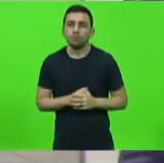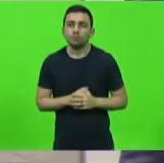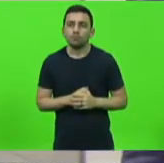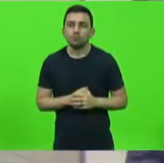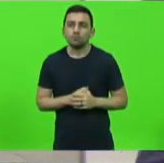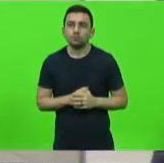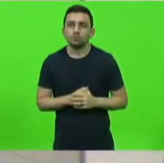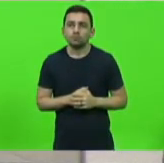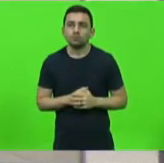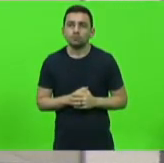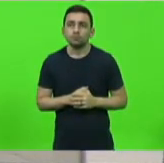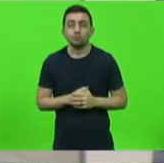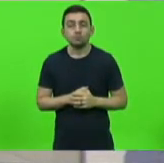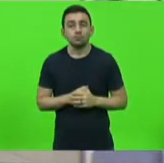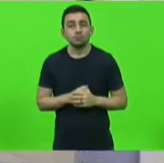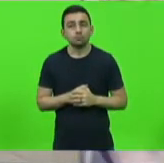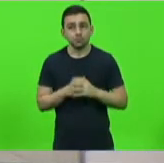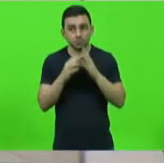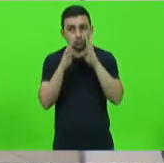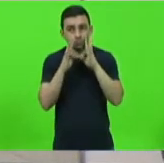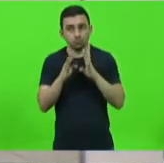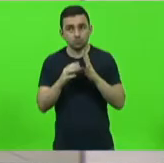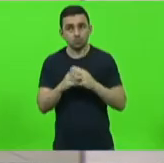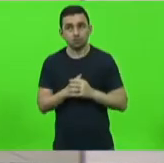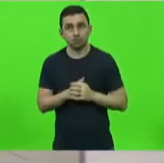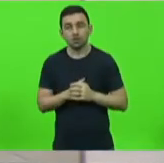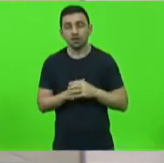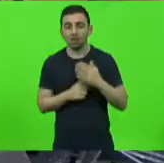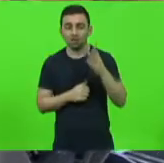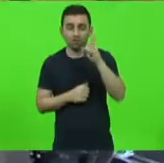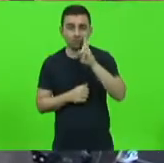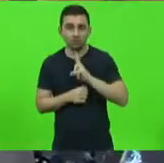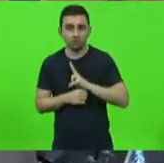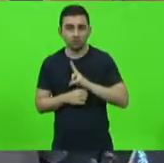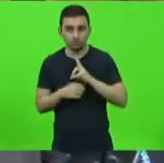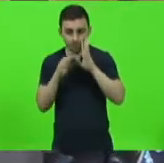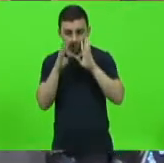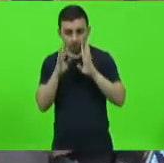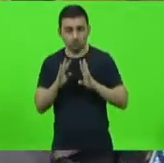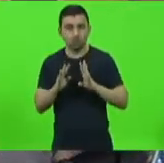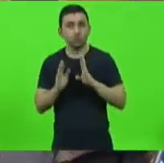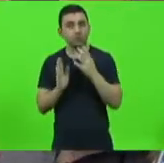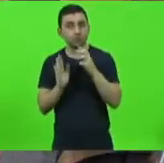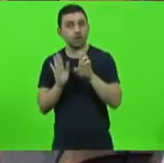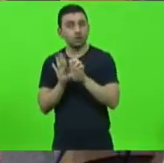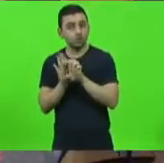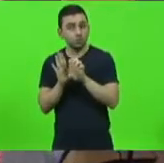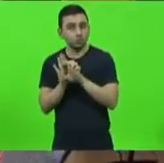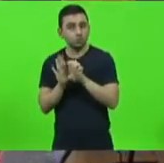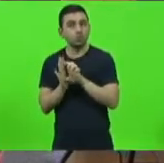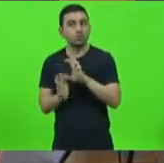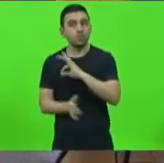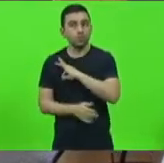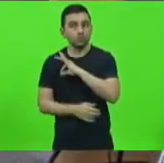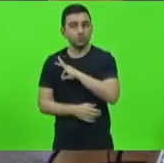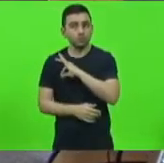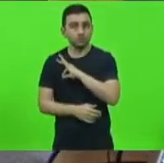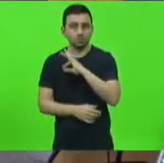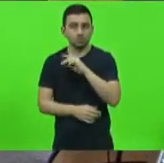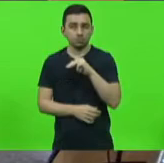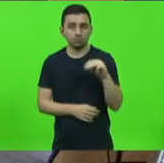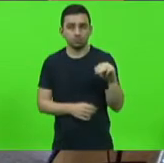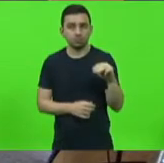Ivanatti escutasse os argumentos certos, ele ia entender. Se ele lesse o Estatuto da Polícia Militar, ele entenderia